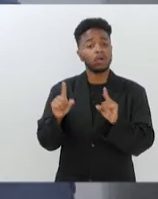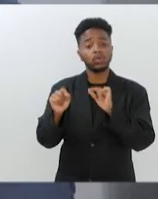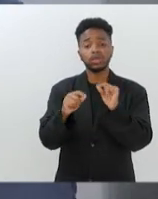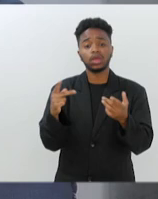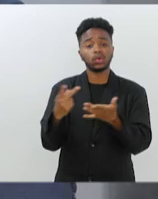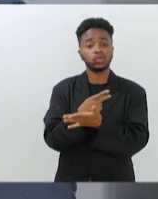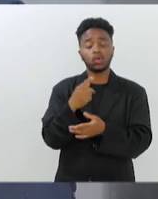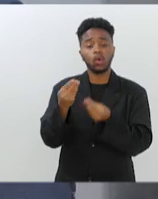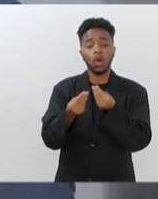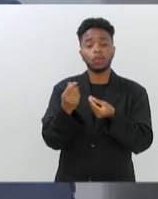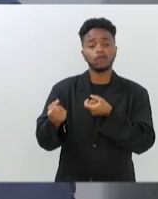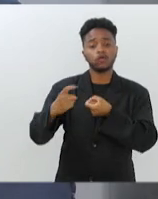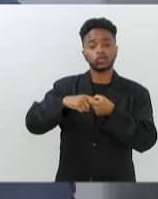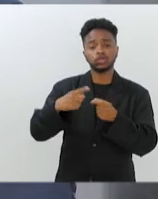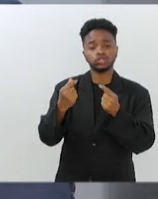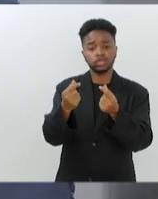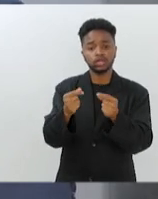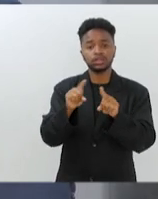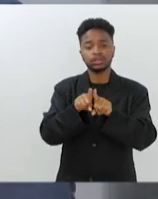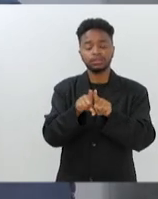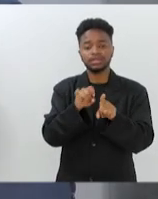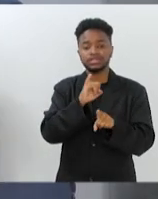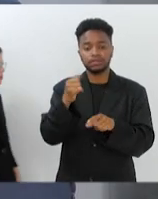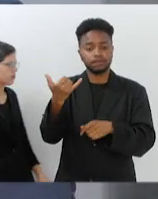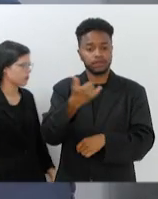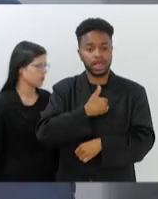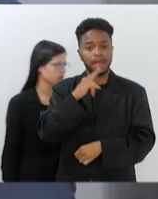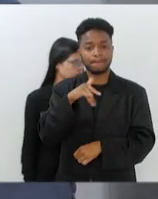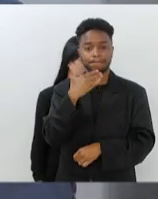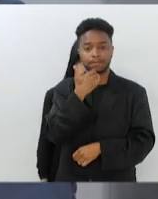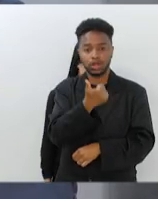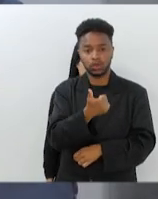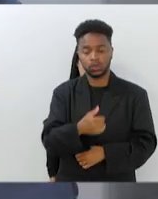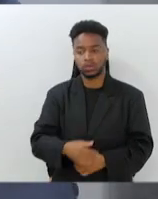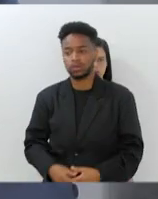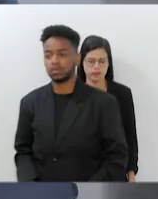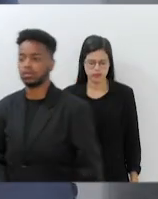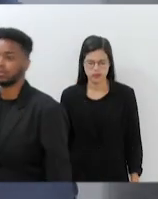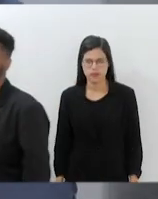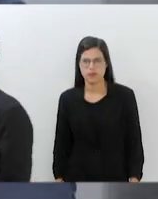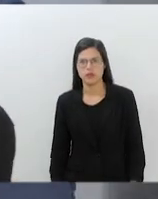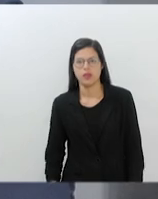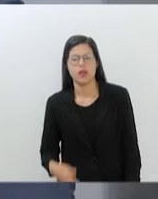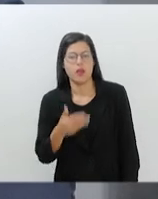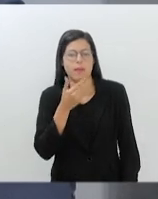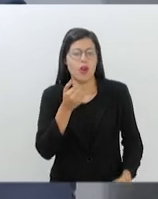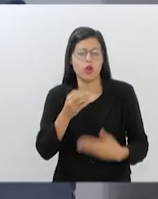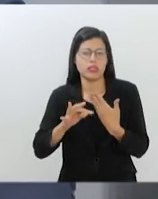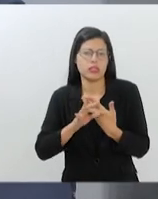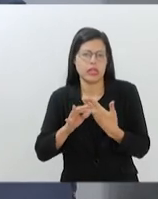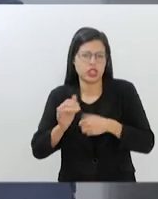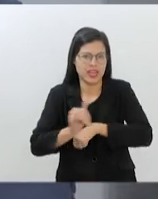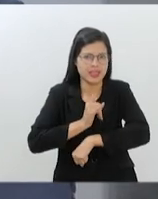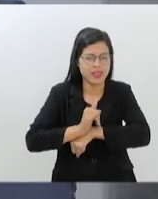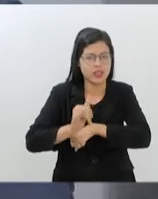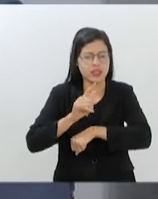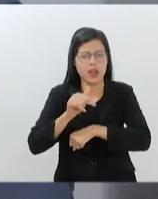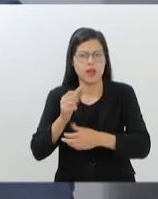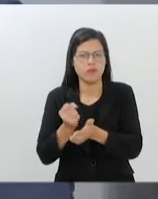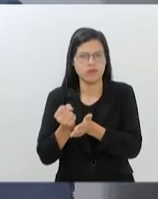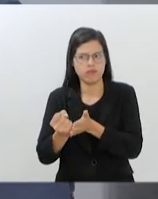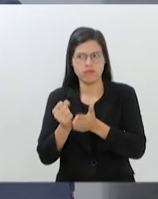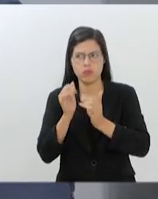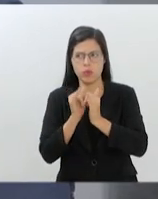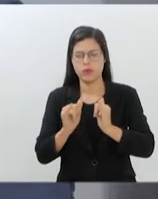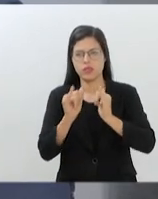de retorno e se a senhora afirma aqui que a melhor técnica de contratar publicidade num grupo Globo